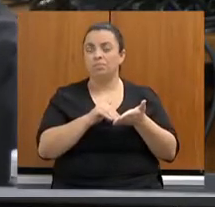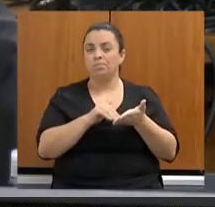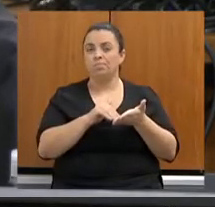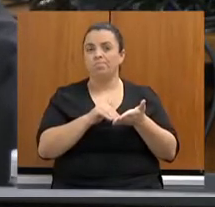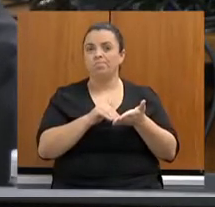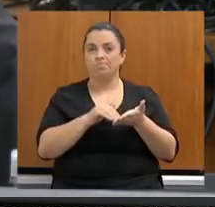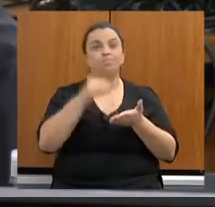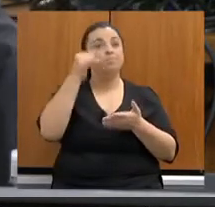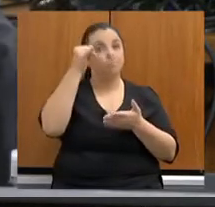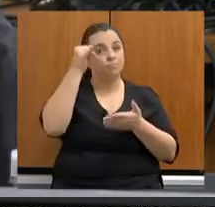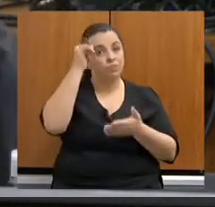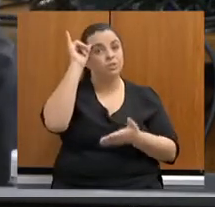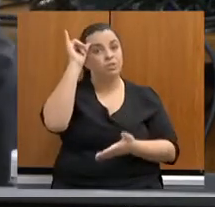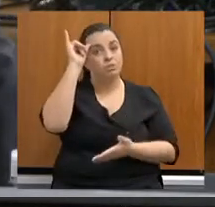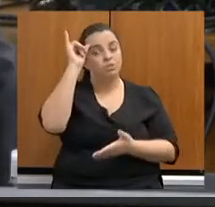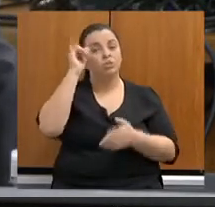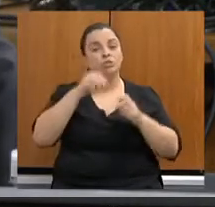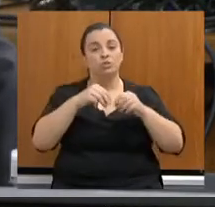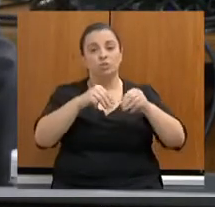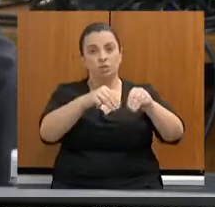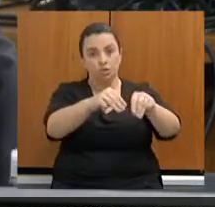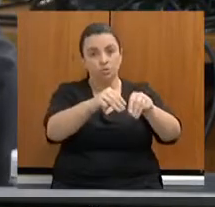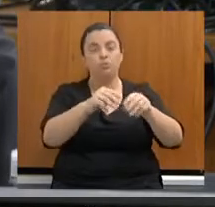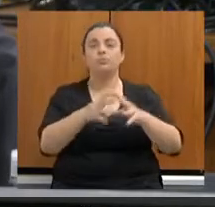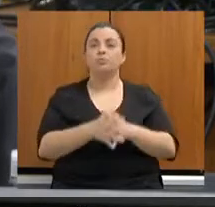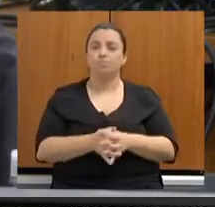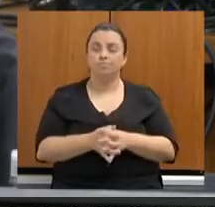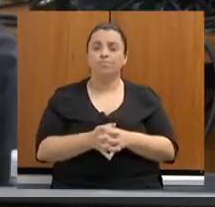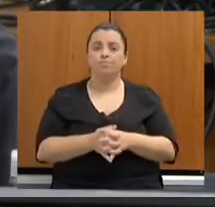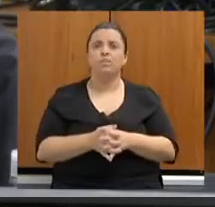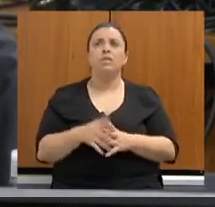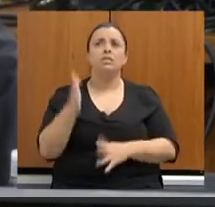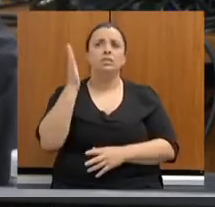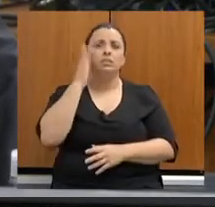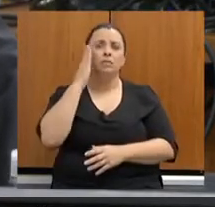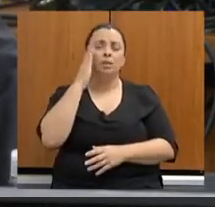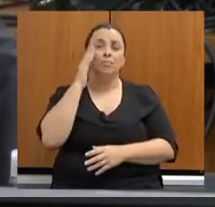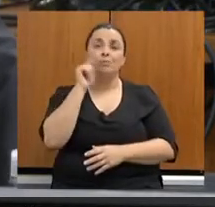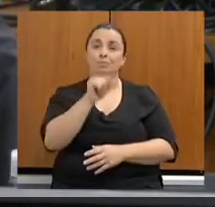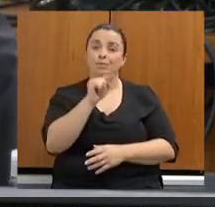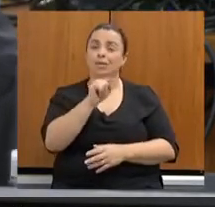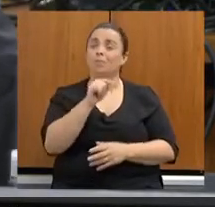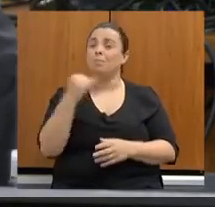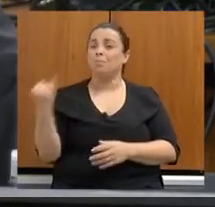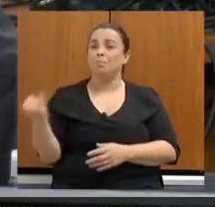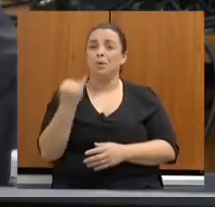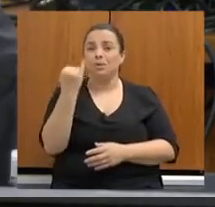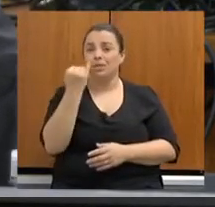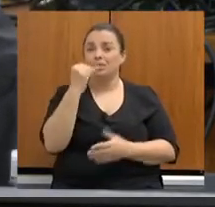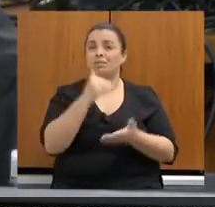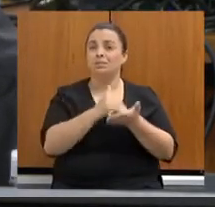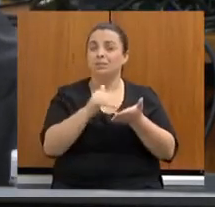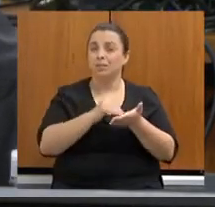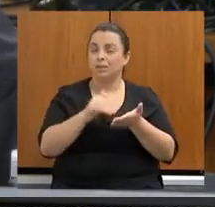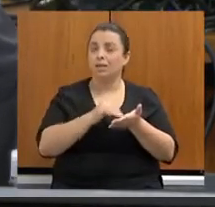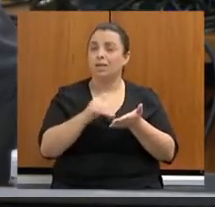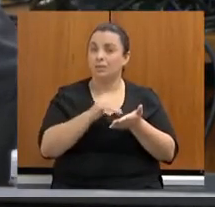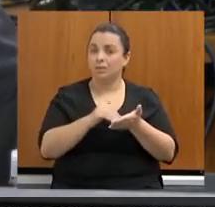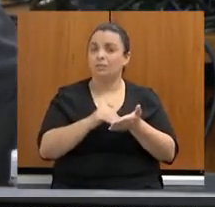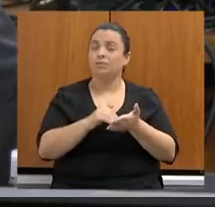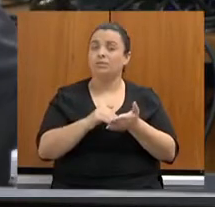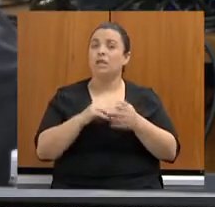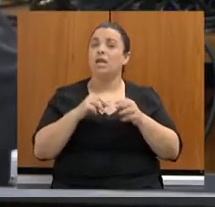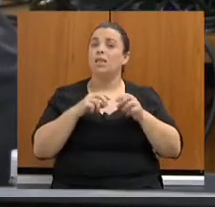eu quero ver cultura sabemos bem importância da secretaria para